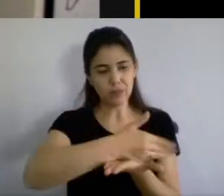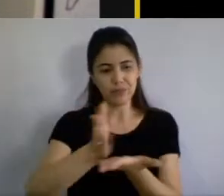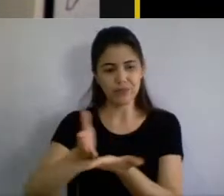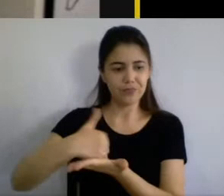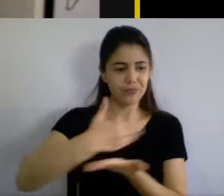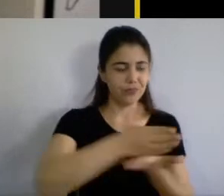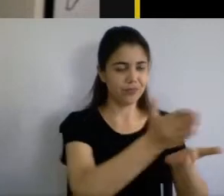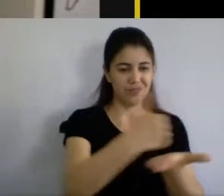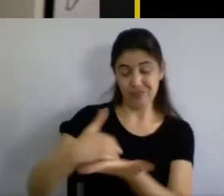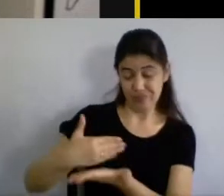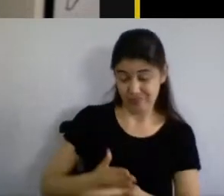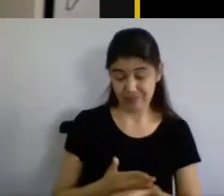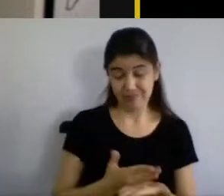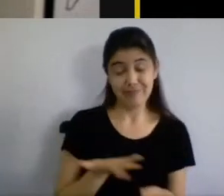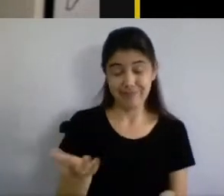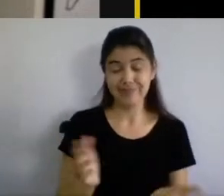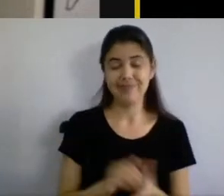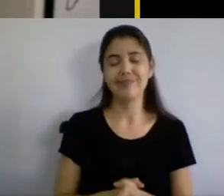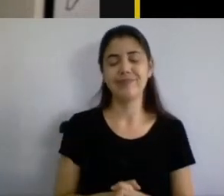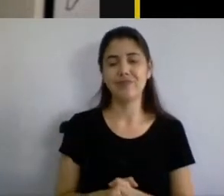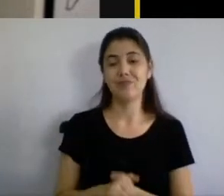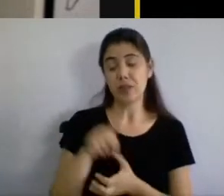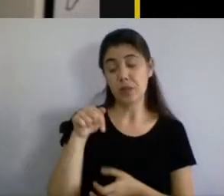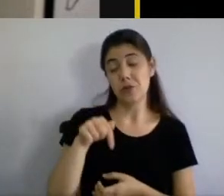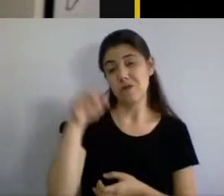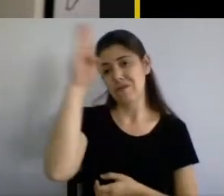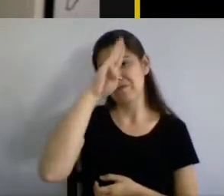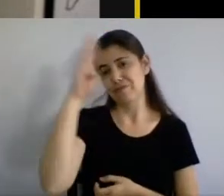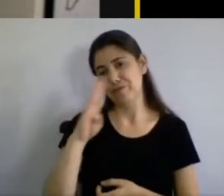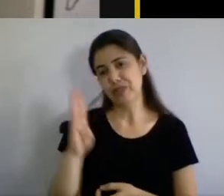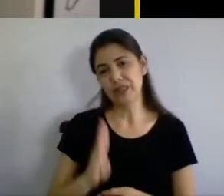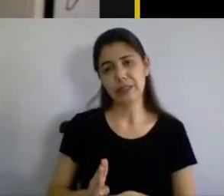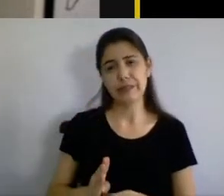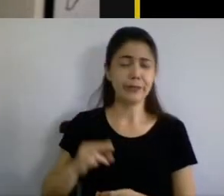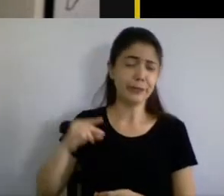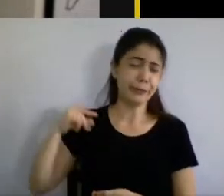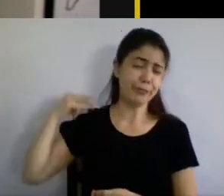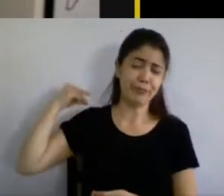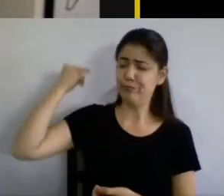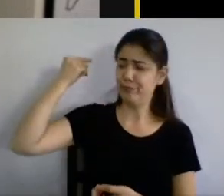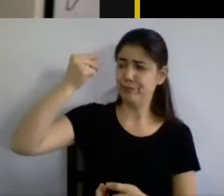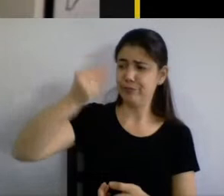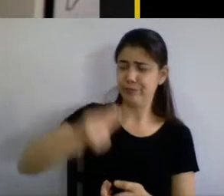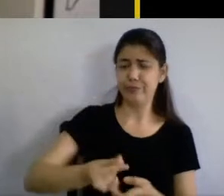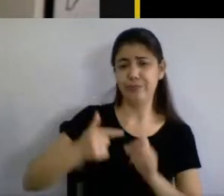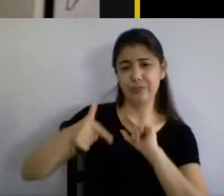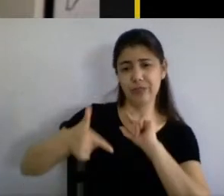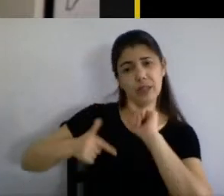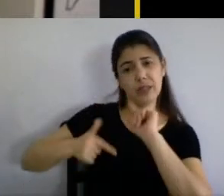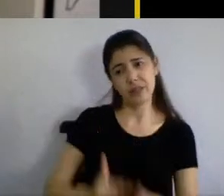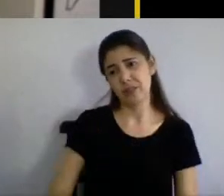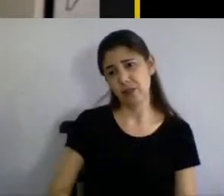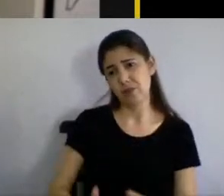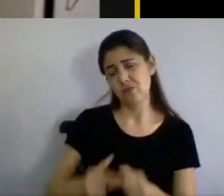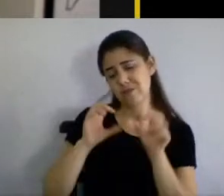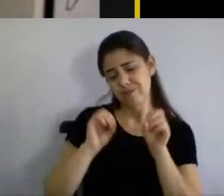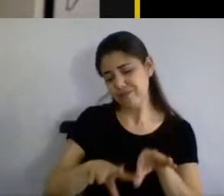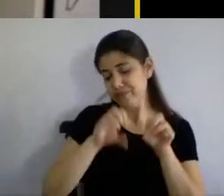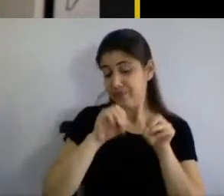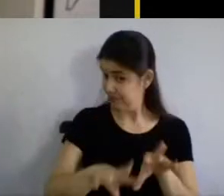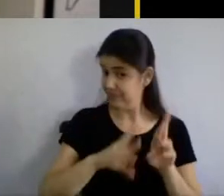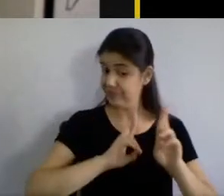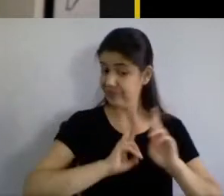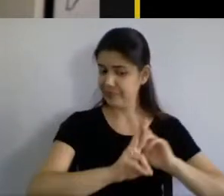quer dizer, o Brasil teve uma longa tradição do ensino da retórica. Se a gente pensar